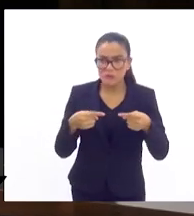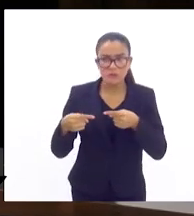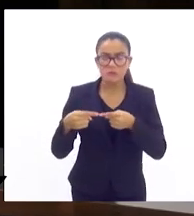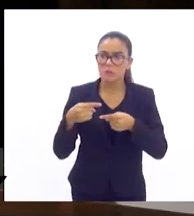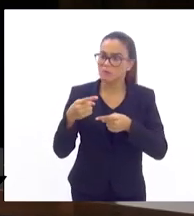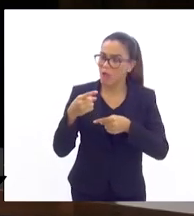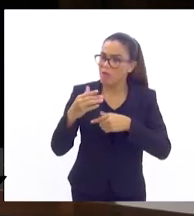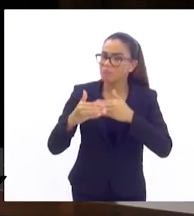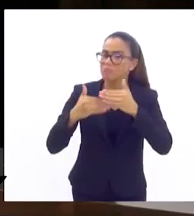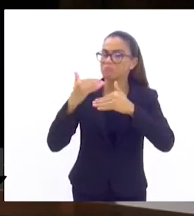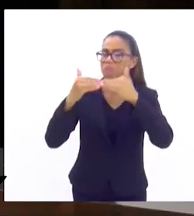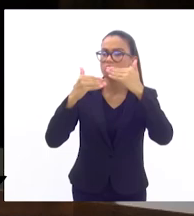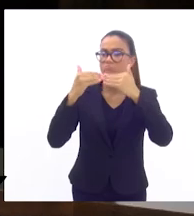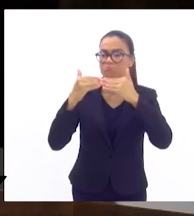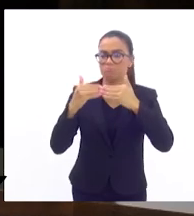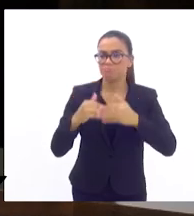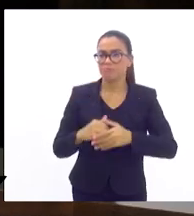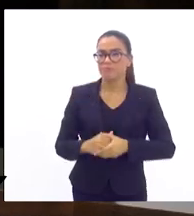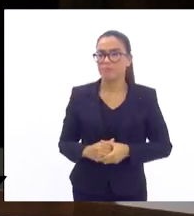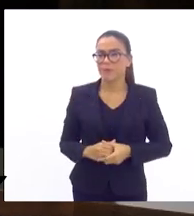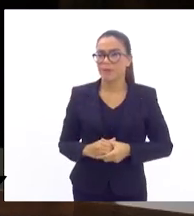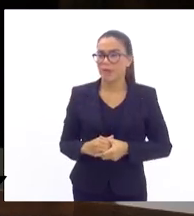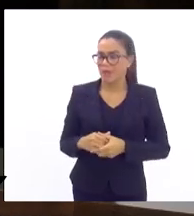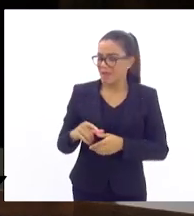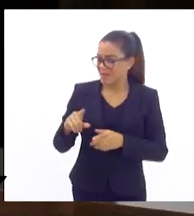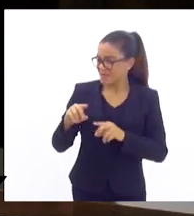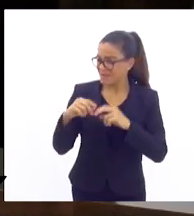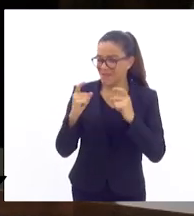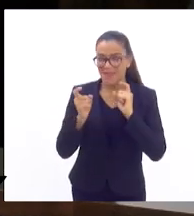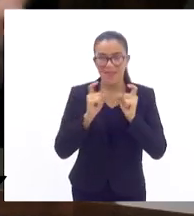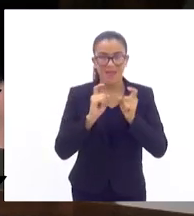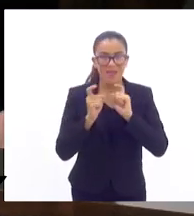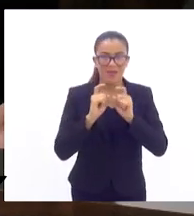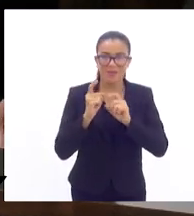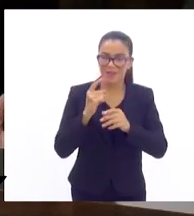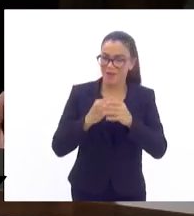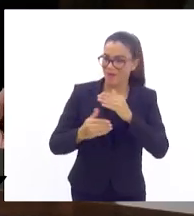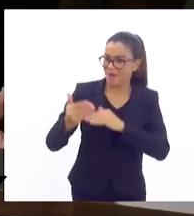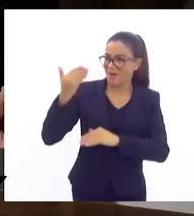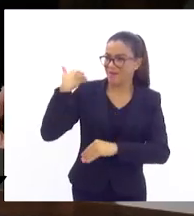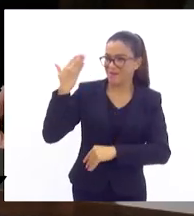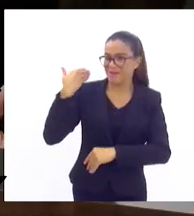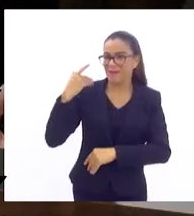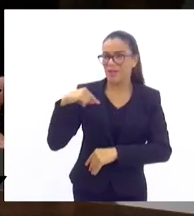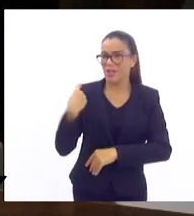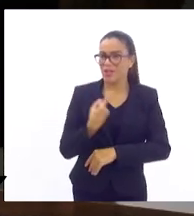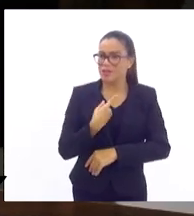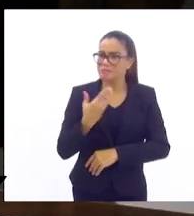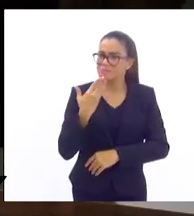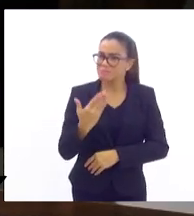avançando. Na reunião anterior, nós fizemos algumas solicitações,